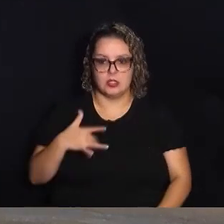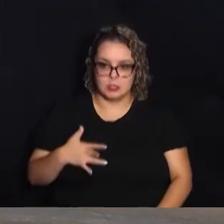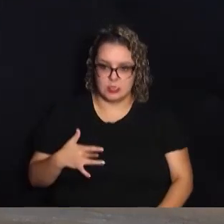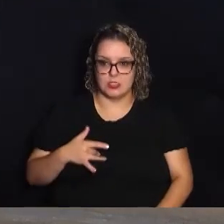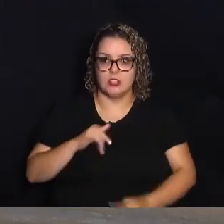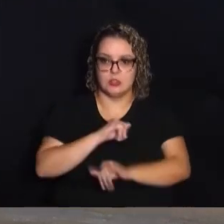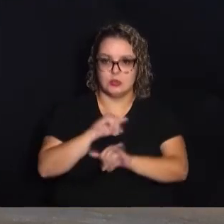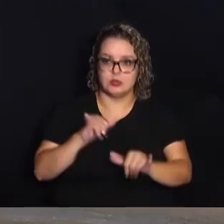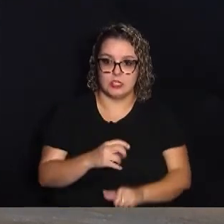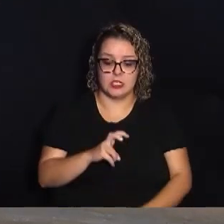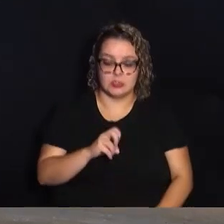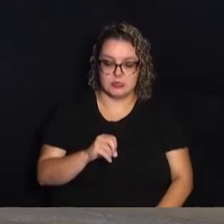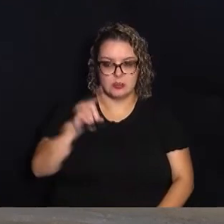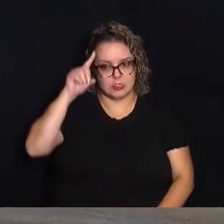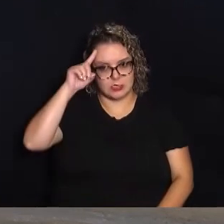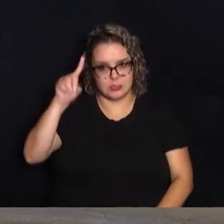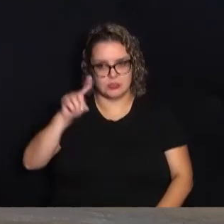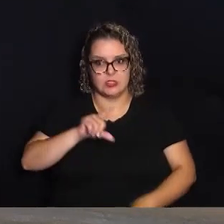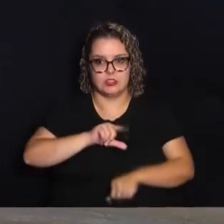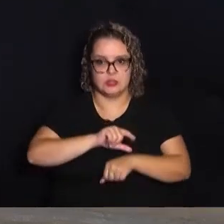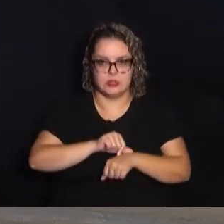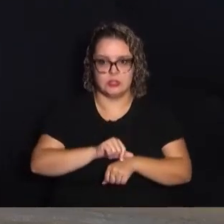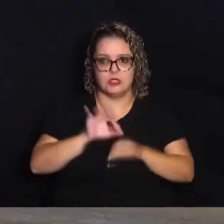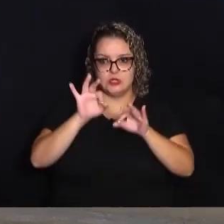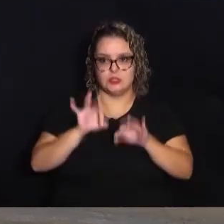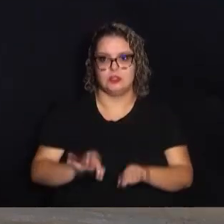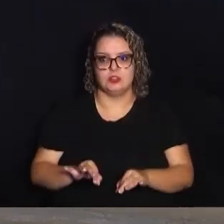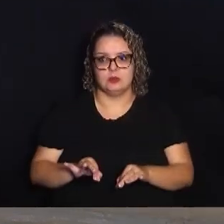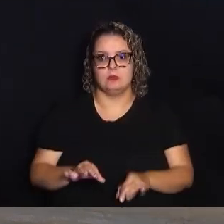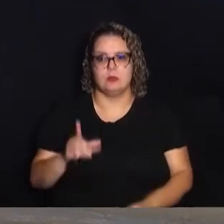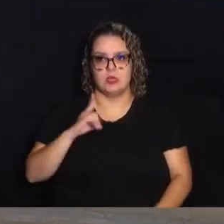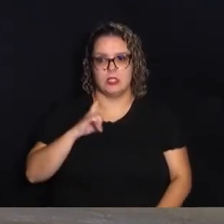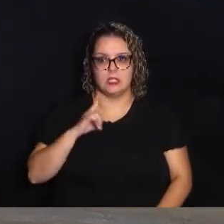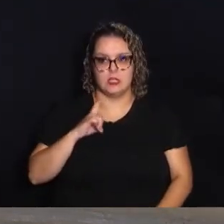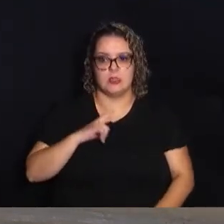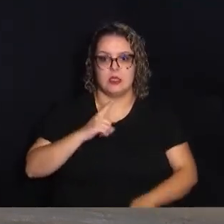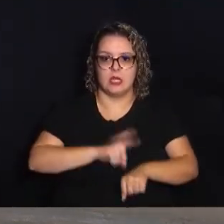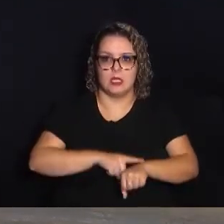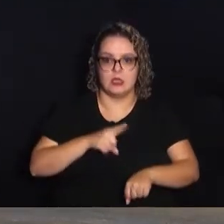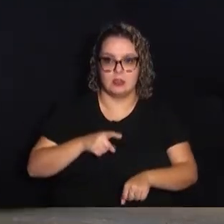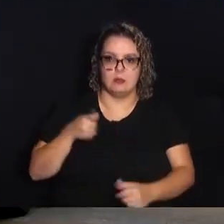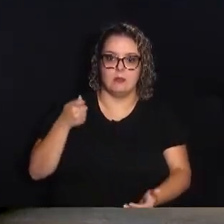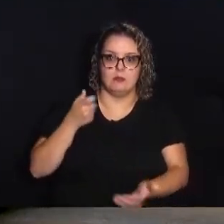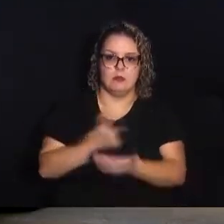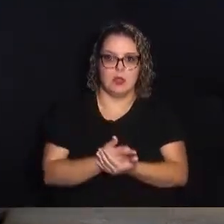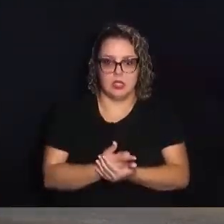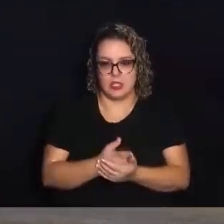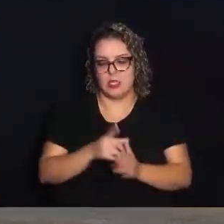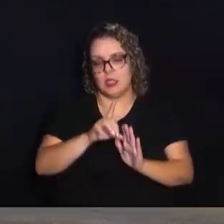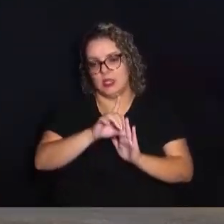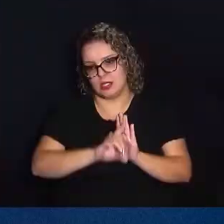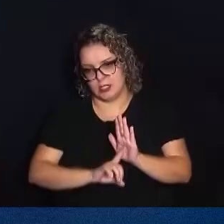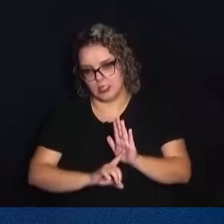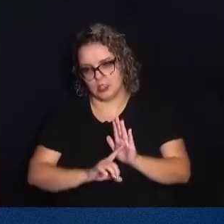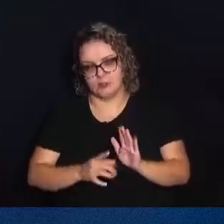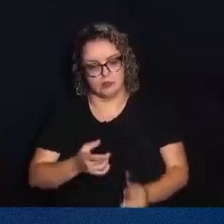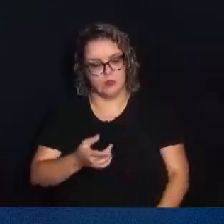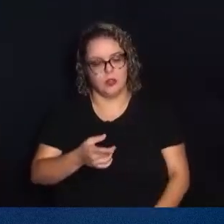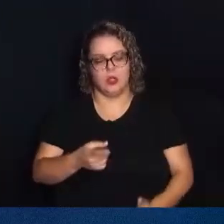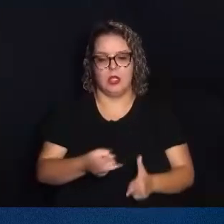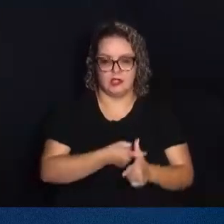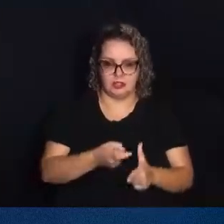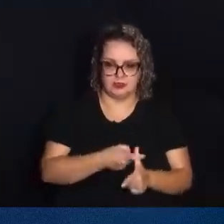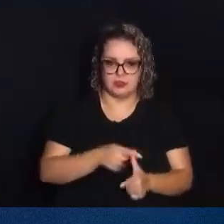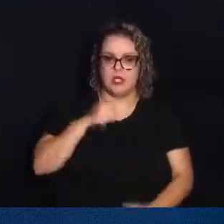notificar o cliente até 50 dias de atraso justamente para que se tenha tempo para quitar a dívida Eduardo